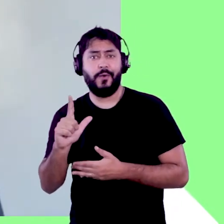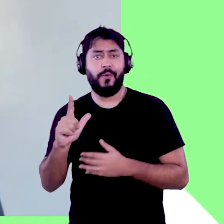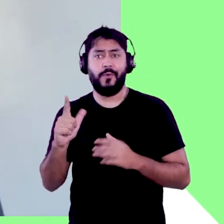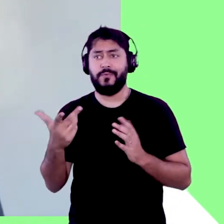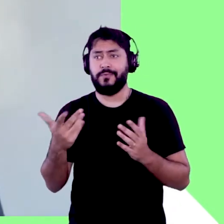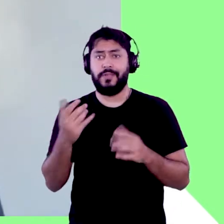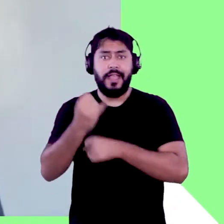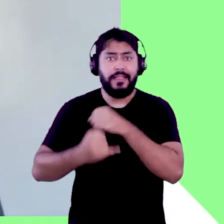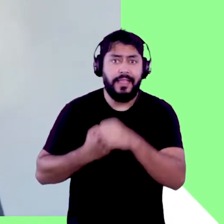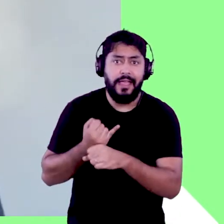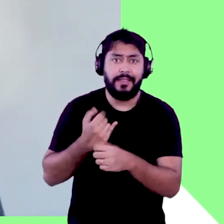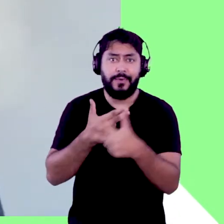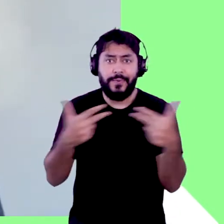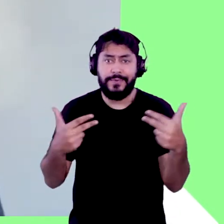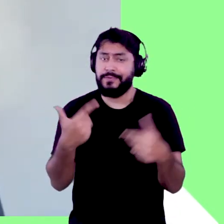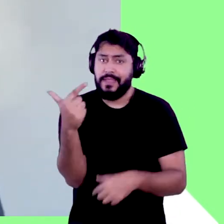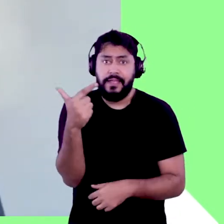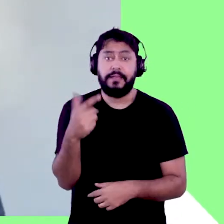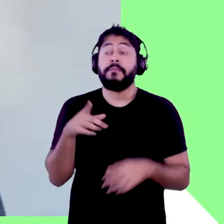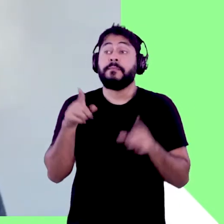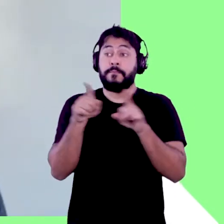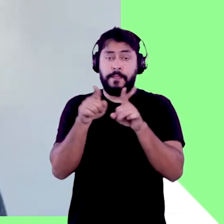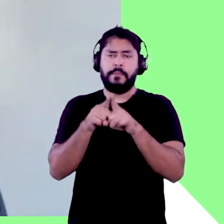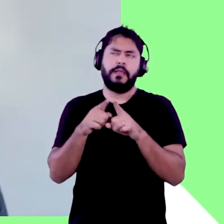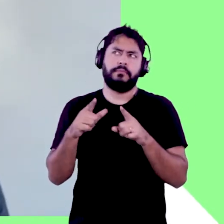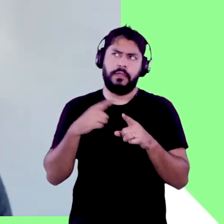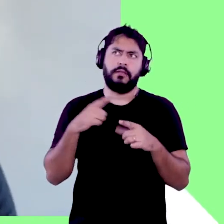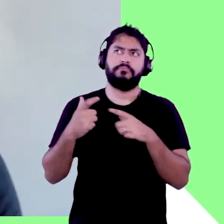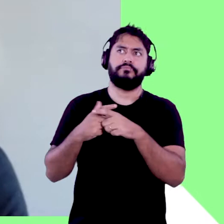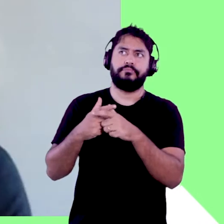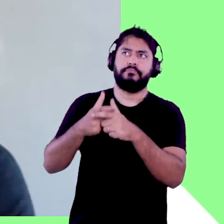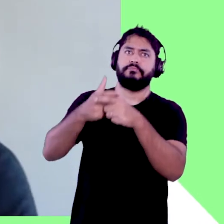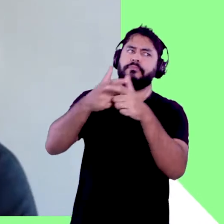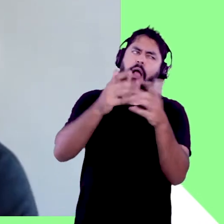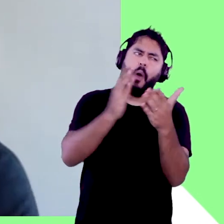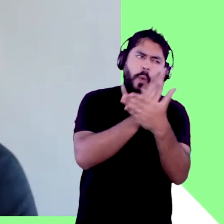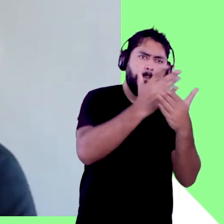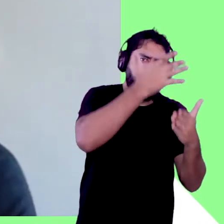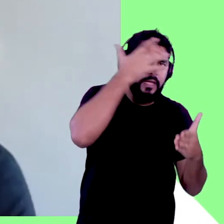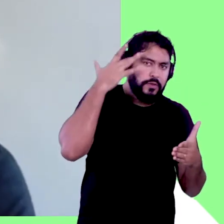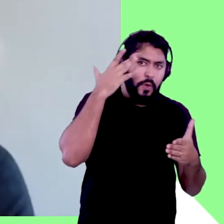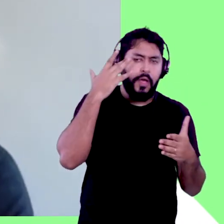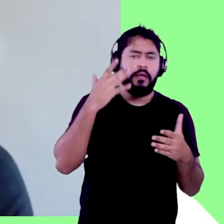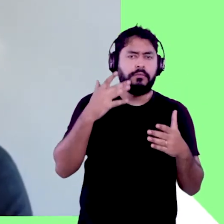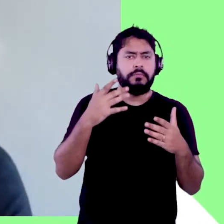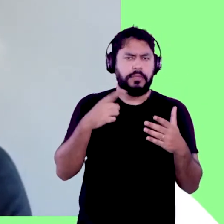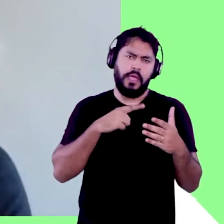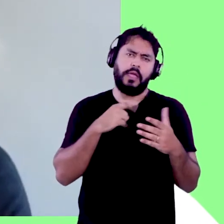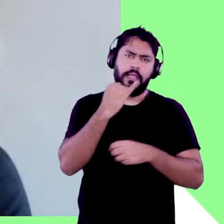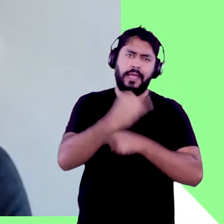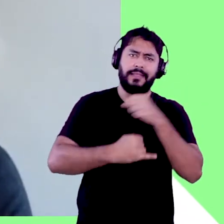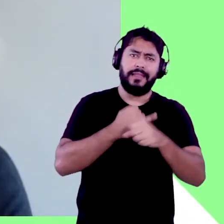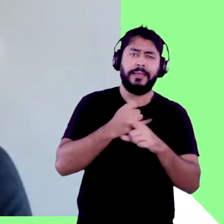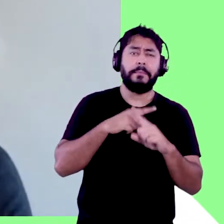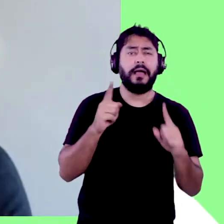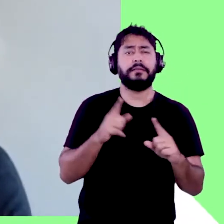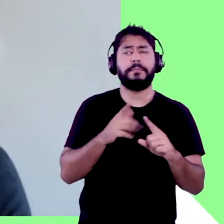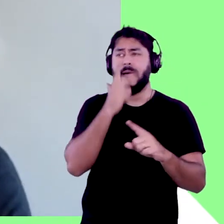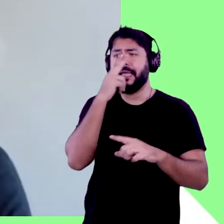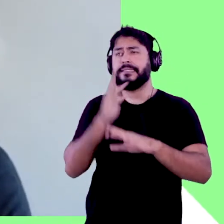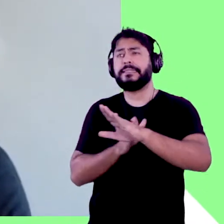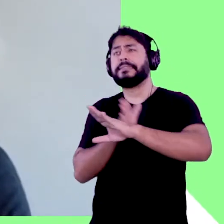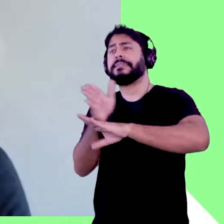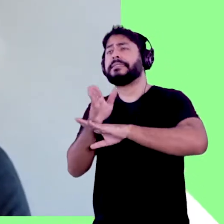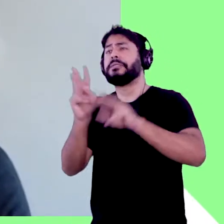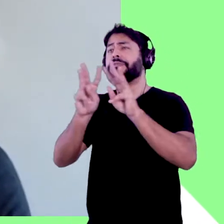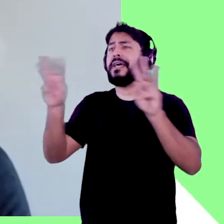tem um grande número de pessoas que estão conectadas, mas não têm acesso aos sites, aos aplicativos. Então, a gente tem uma